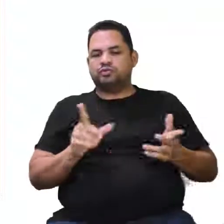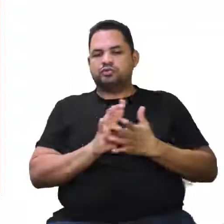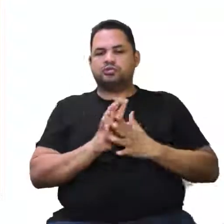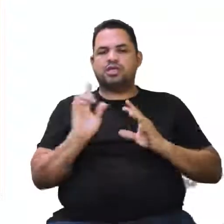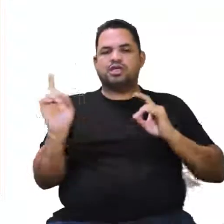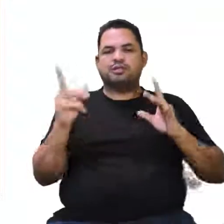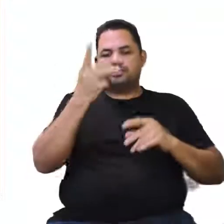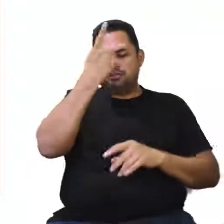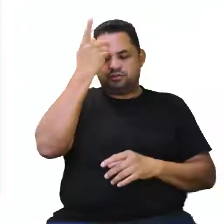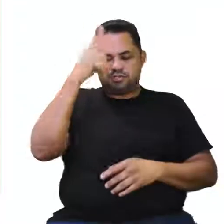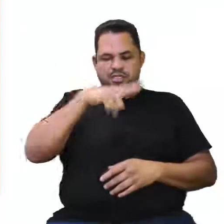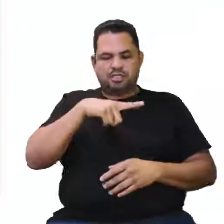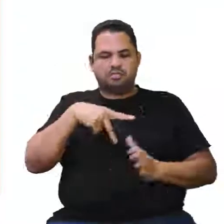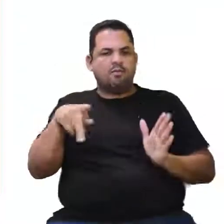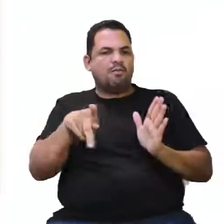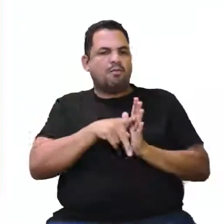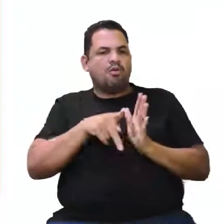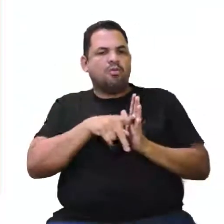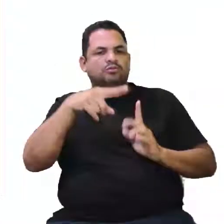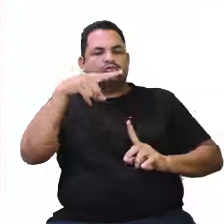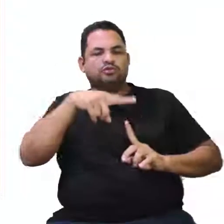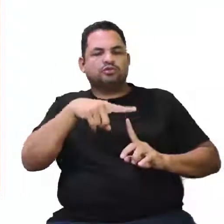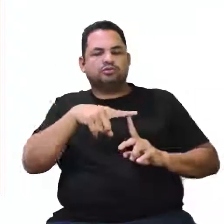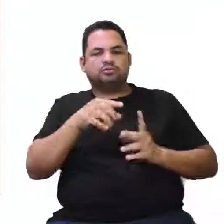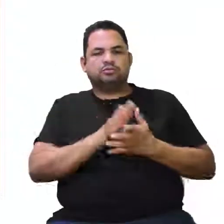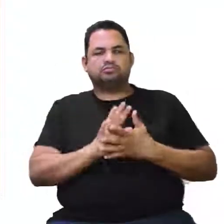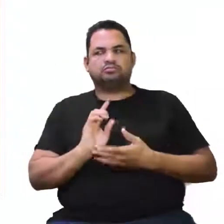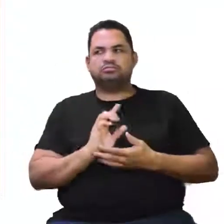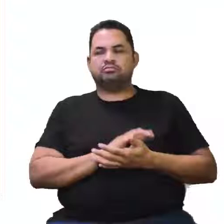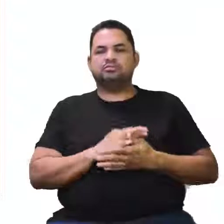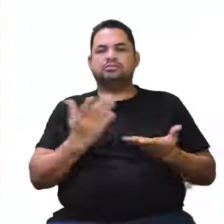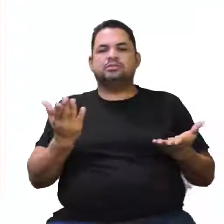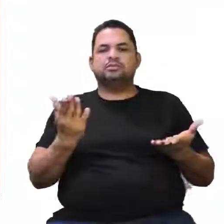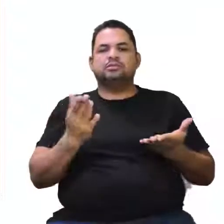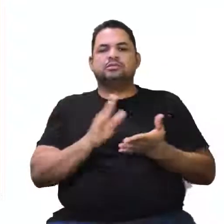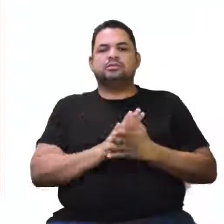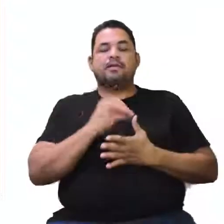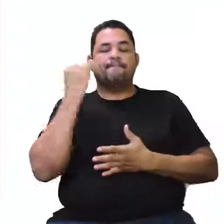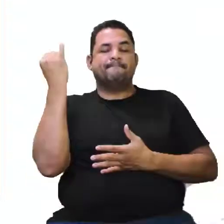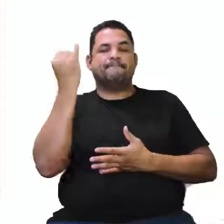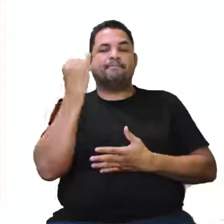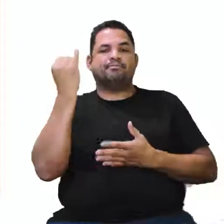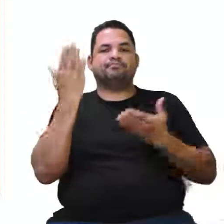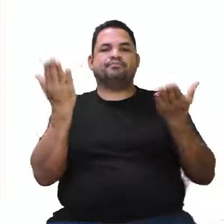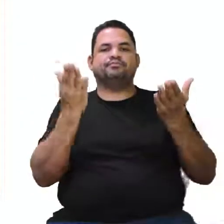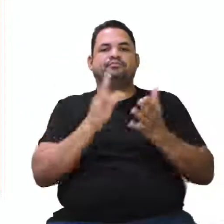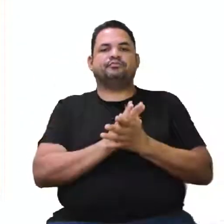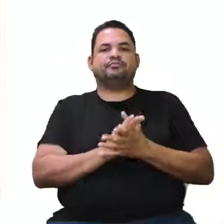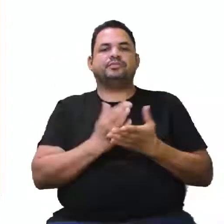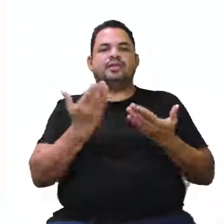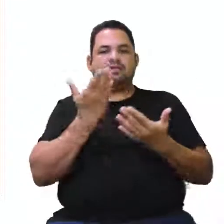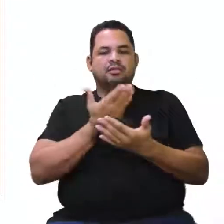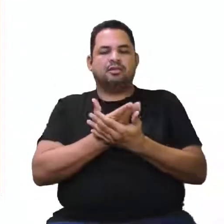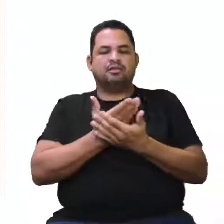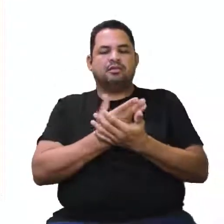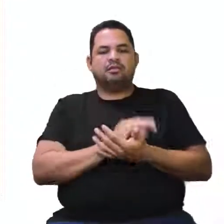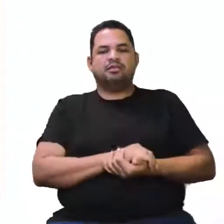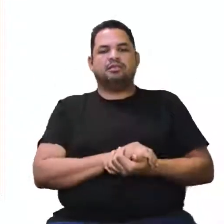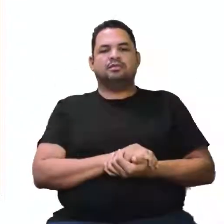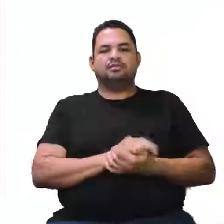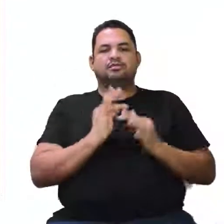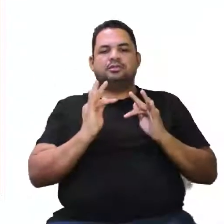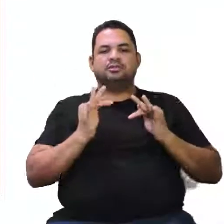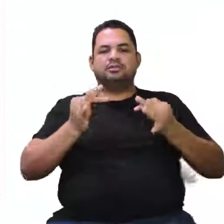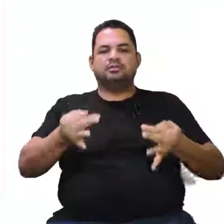de corpo e que não é um tipo único, né? Então esse momento aí também é muito importante nessa aula. E